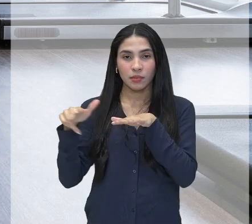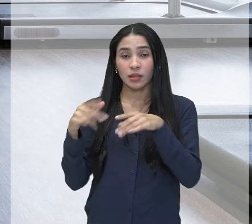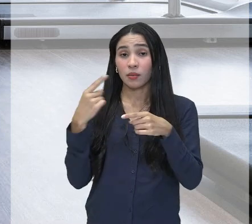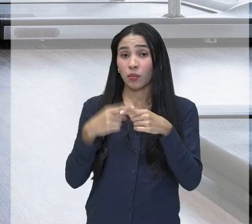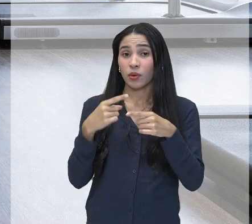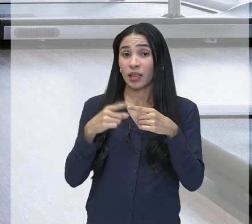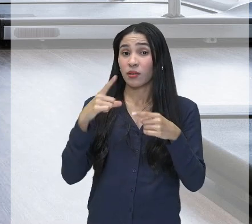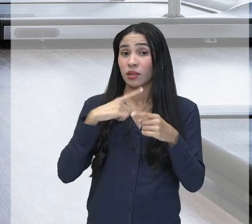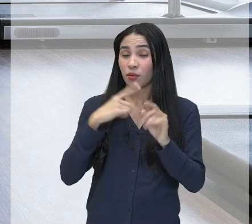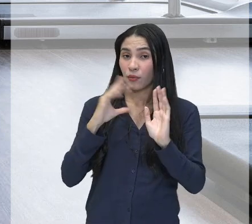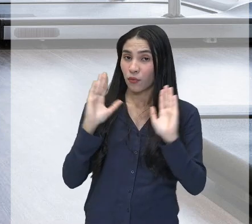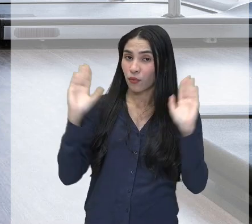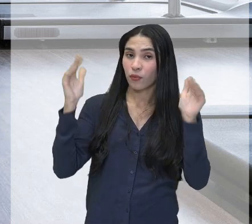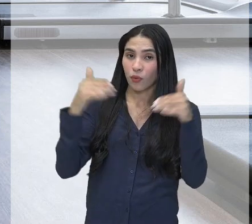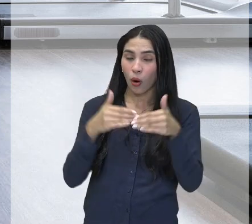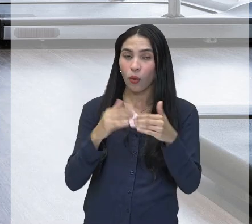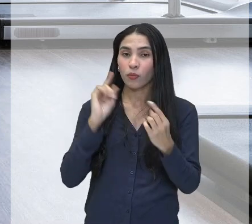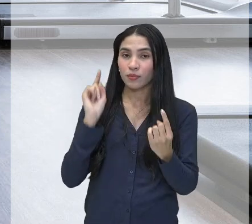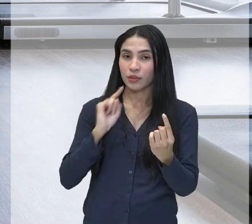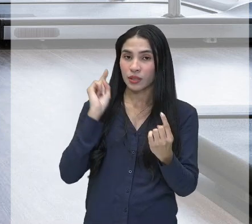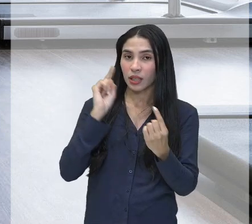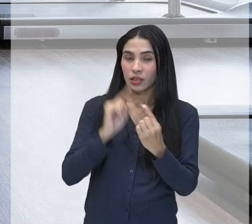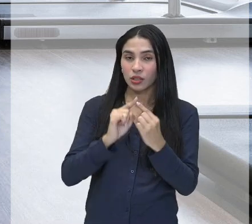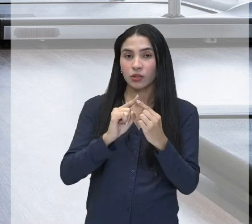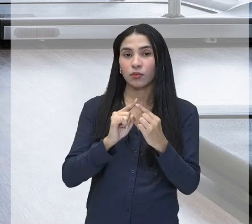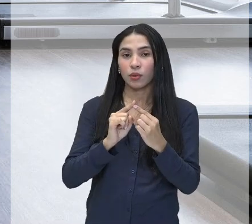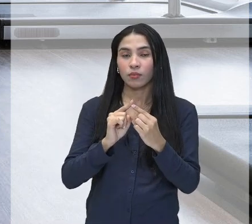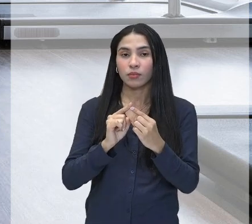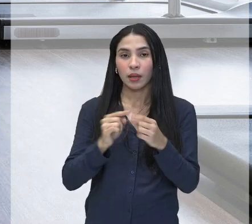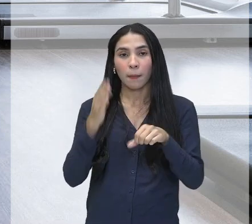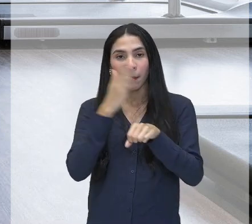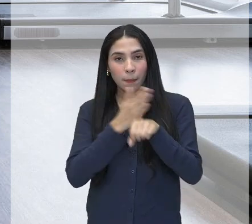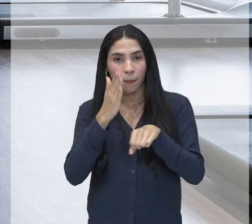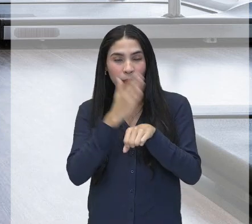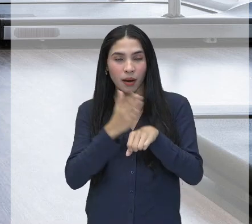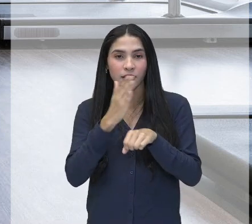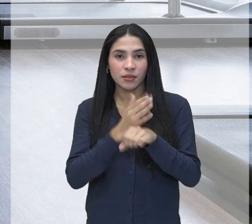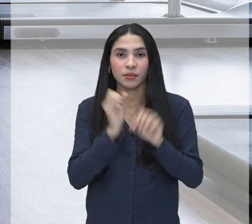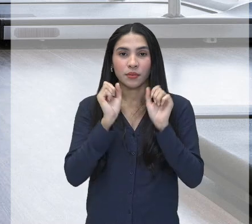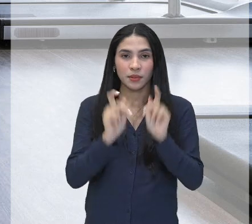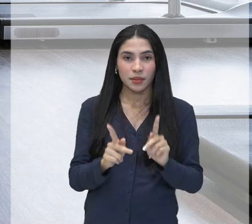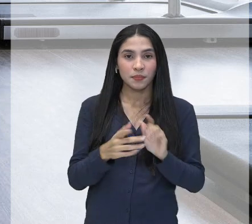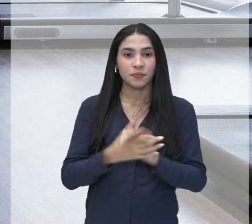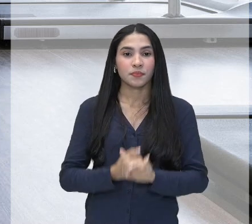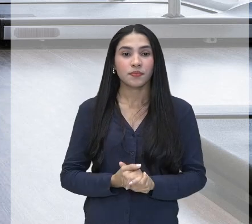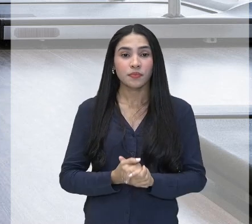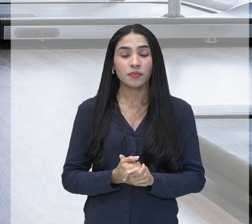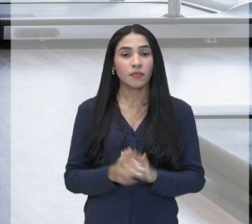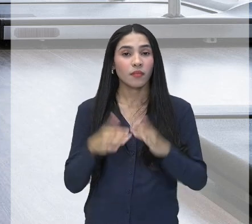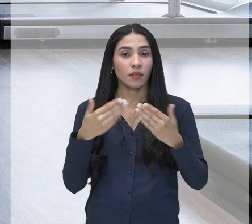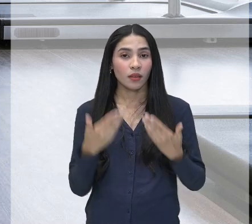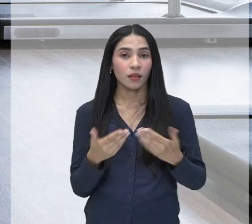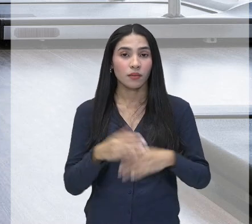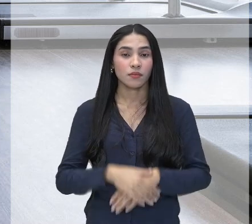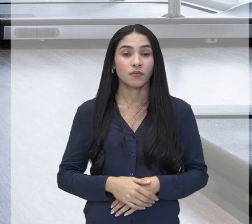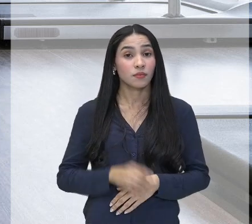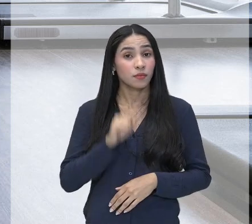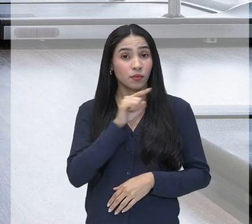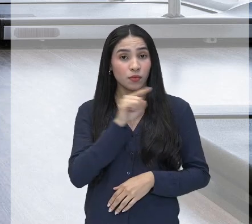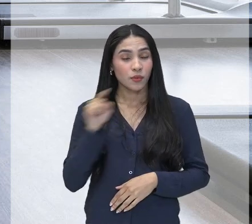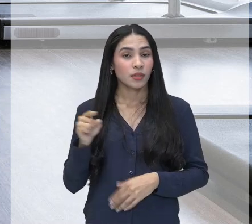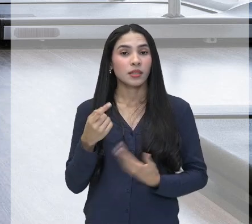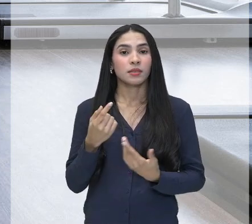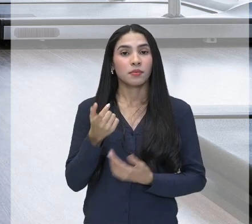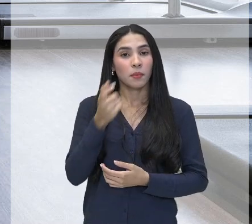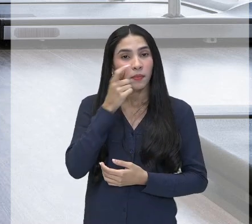tenho o meu foco ali em volume de treino acumulado, ok? Então, vocês conseguiram